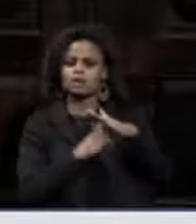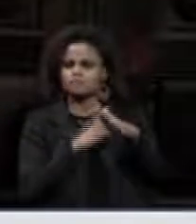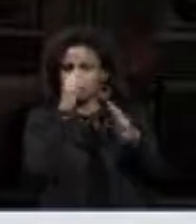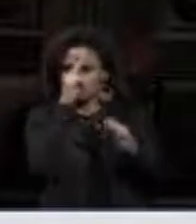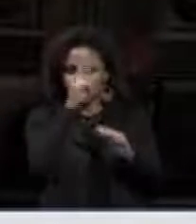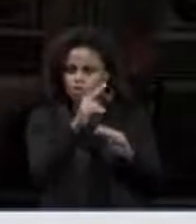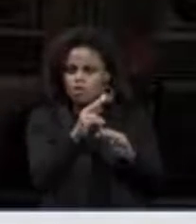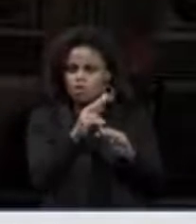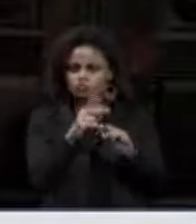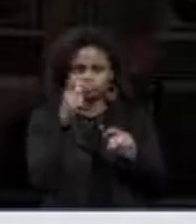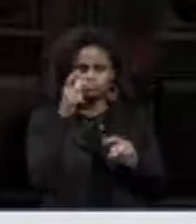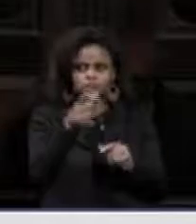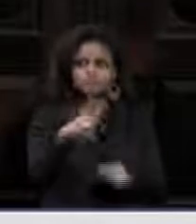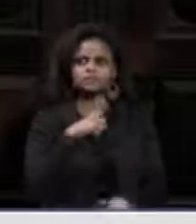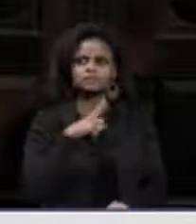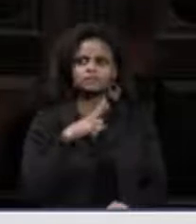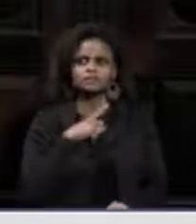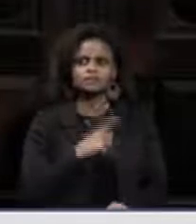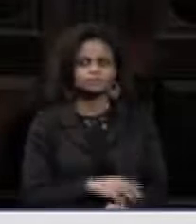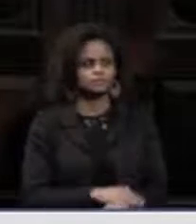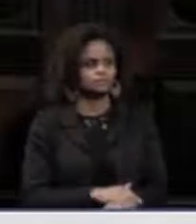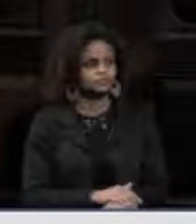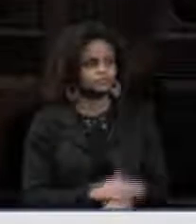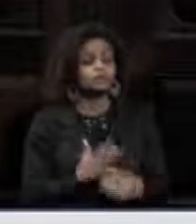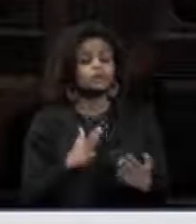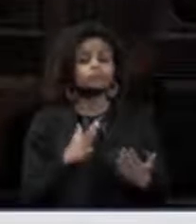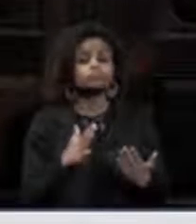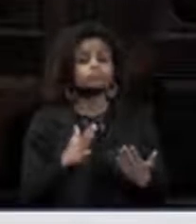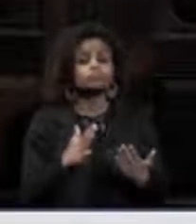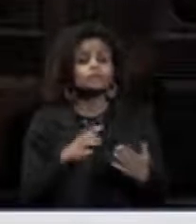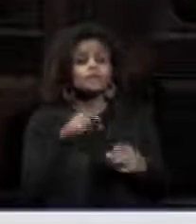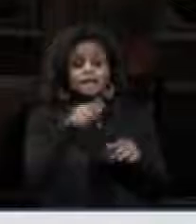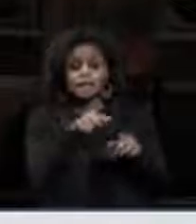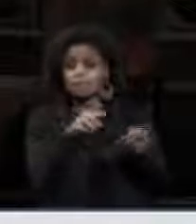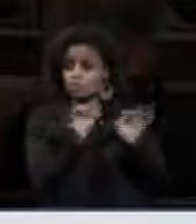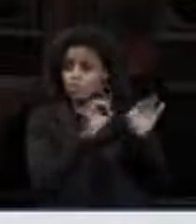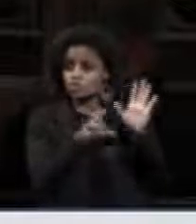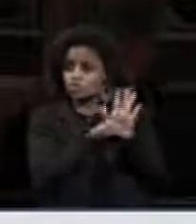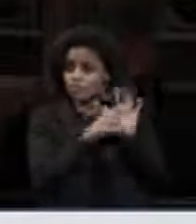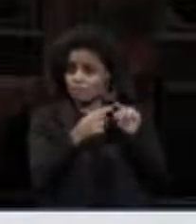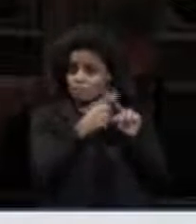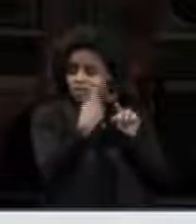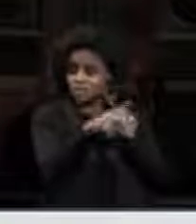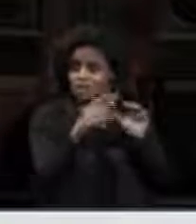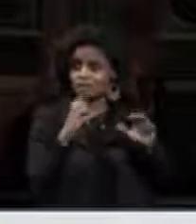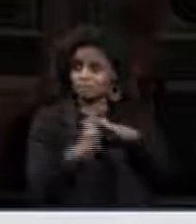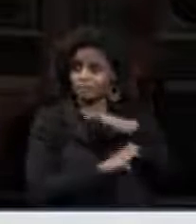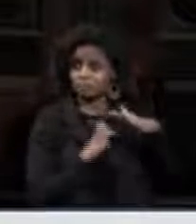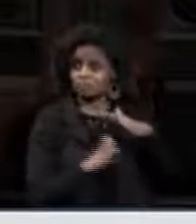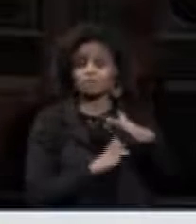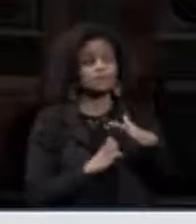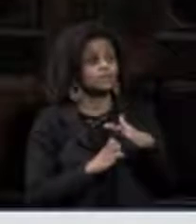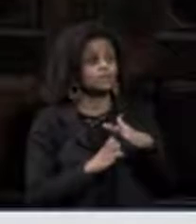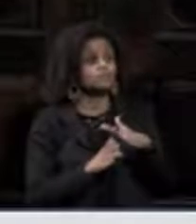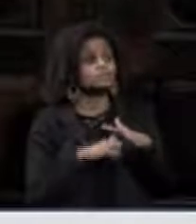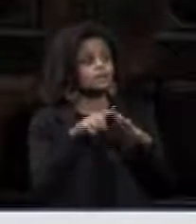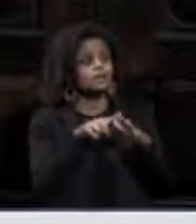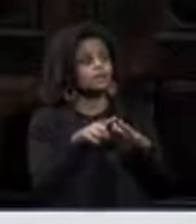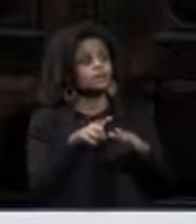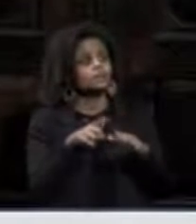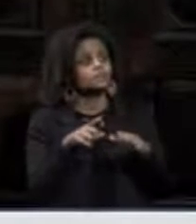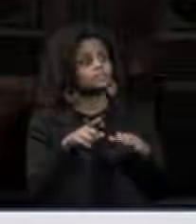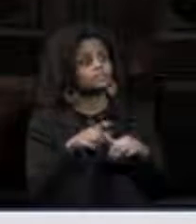Estado. Então, de repente, há uma prevalência exatamente daqueles que constituem os parlamentares,